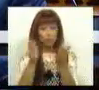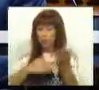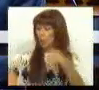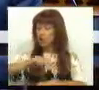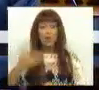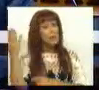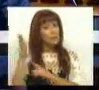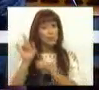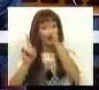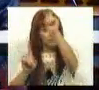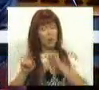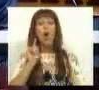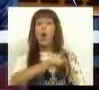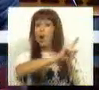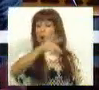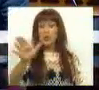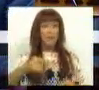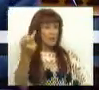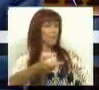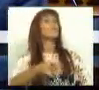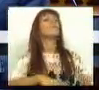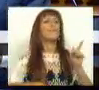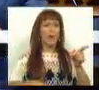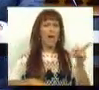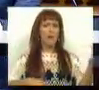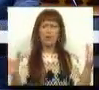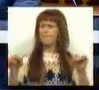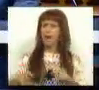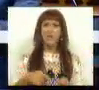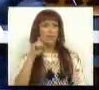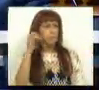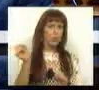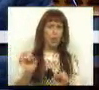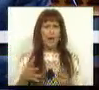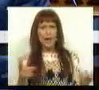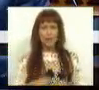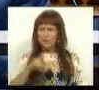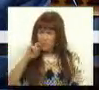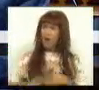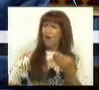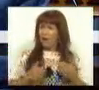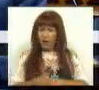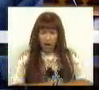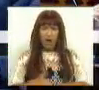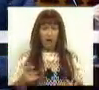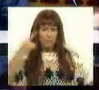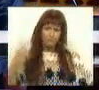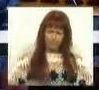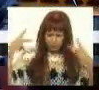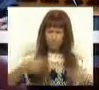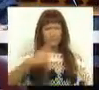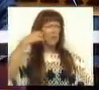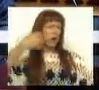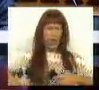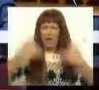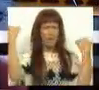e, nomeadamente, para aqueles que estão mais desfavorecidos e mais desprotegidos para resistir a esta austeridade cega,